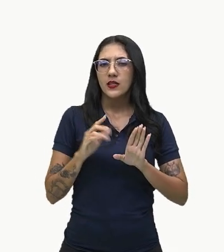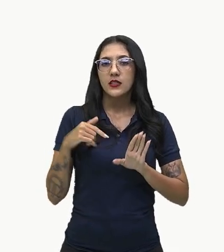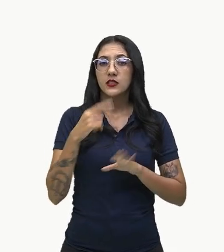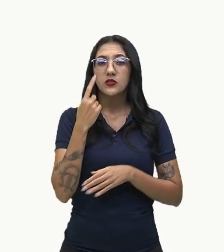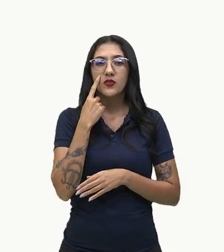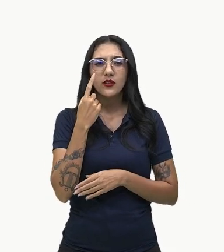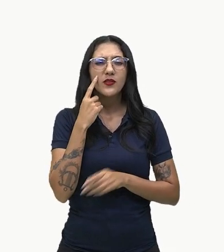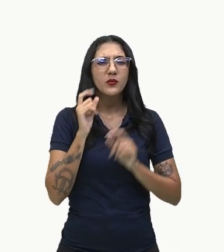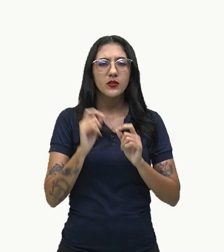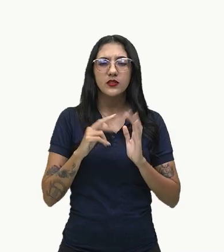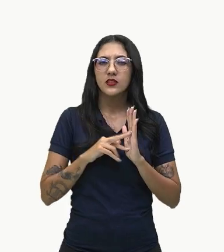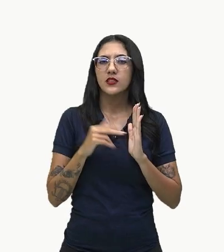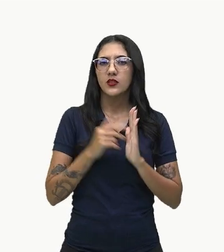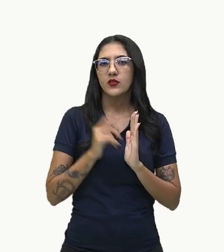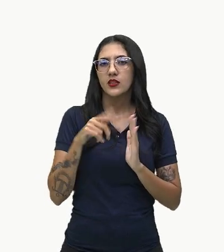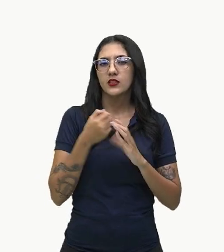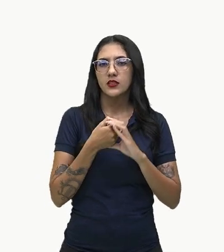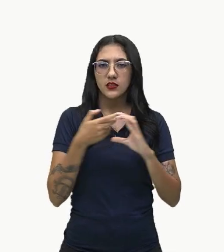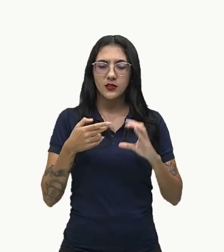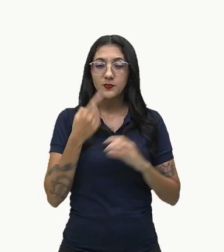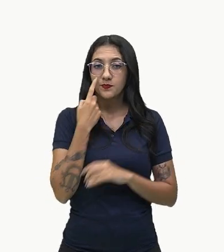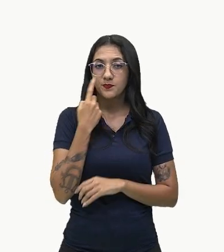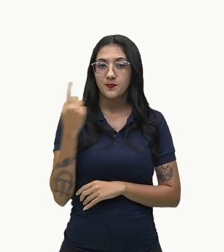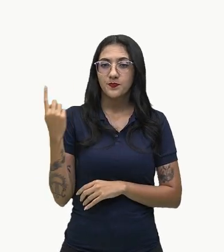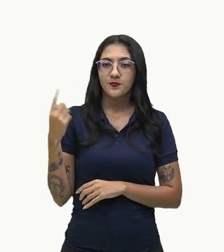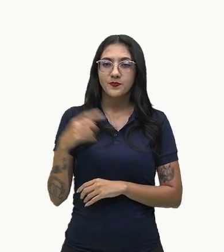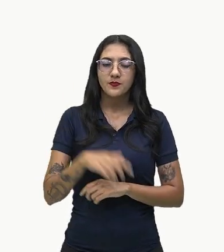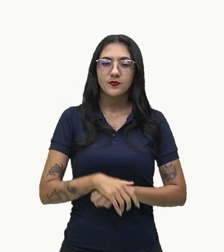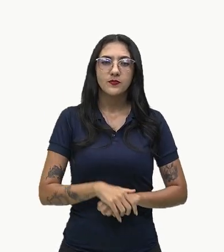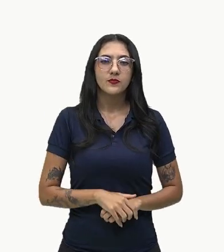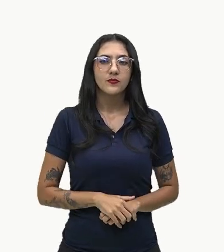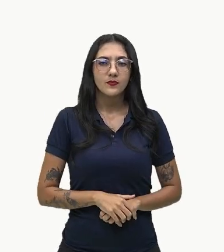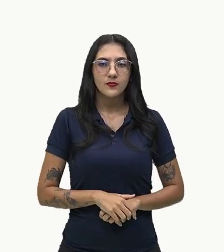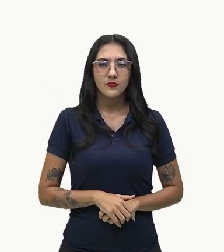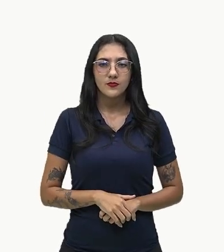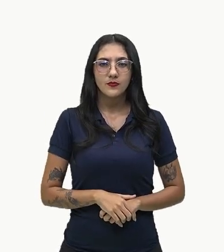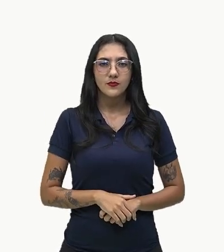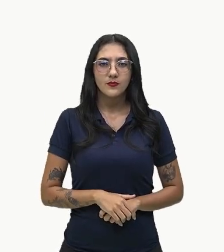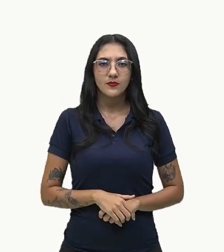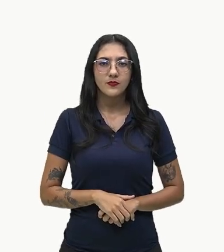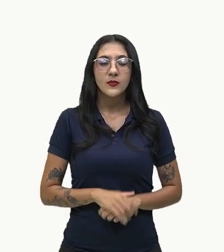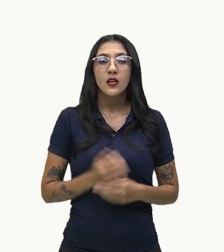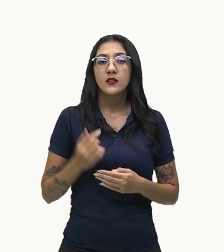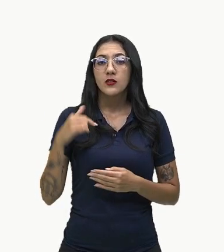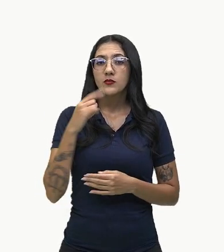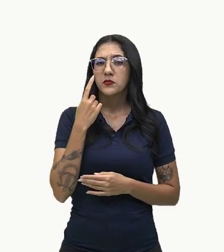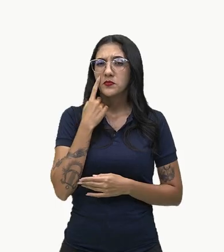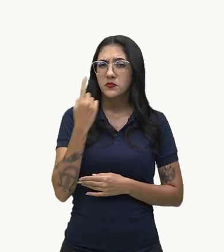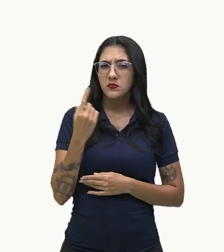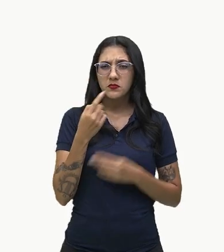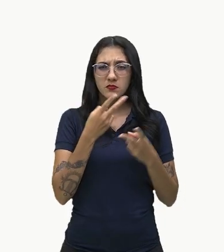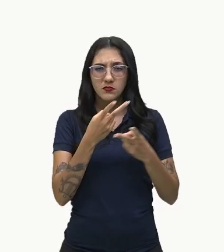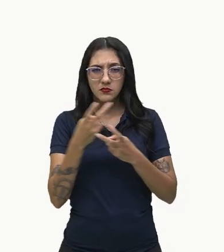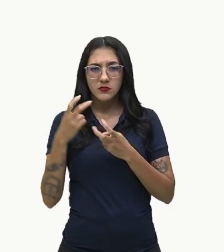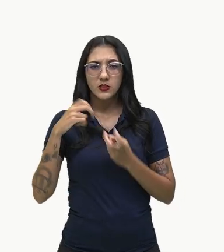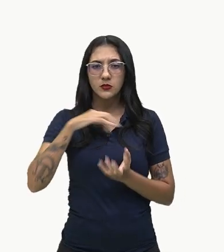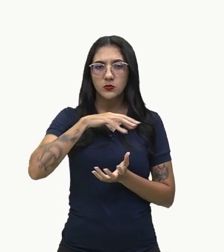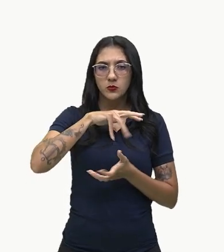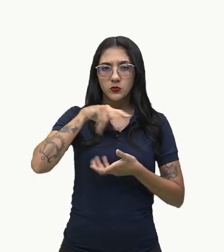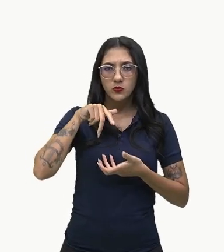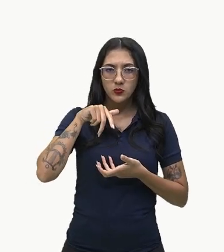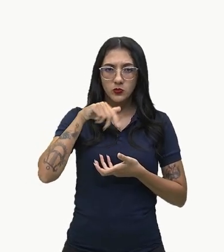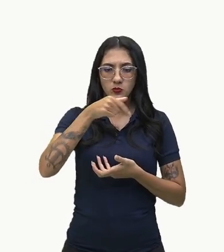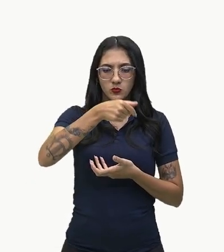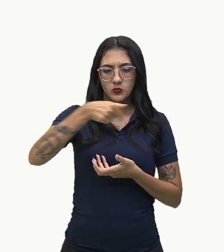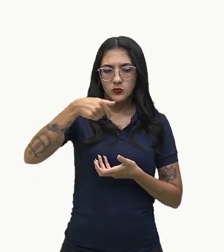zonas térmicas. Neste mapa, observem aí essas faixas climáticas, que são